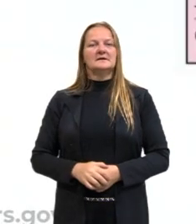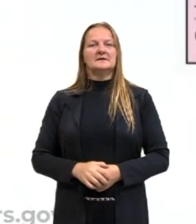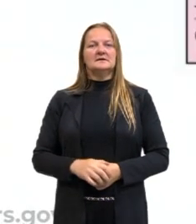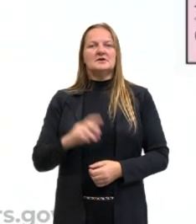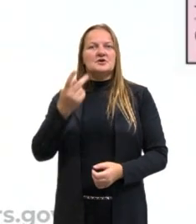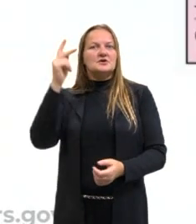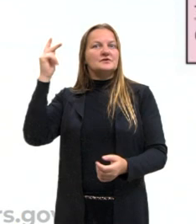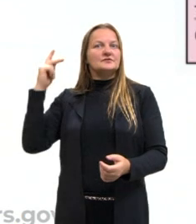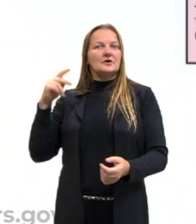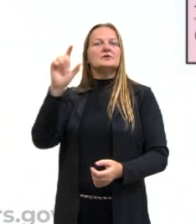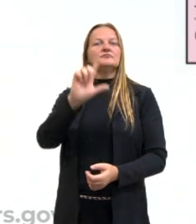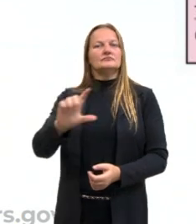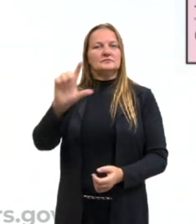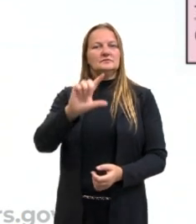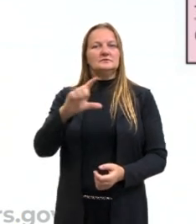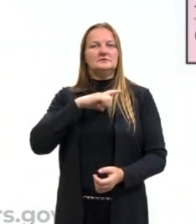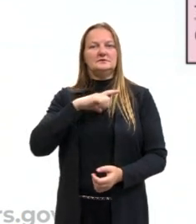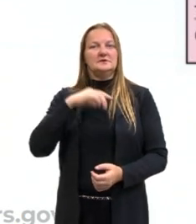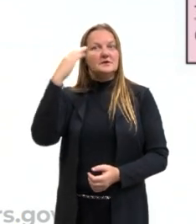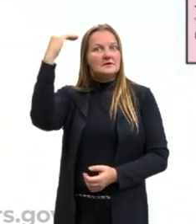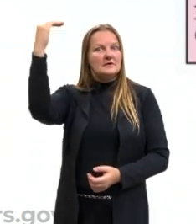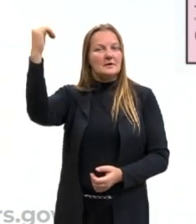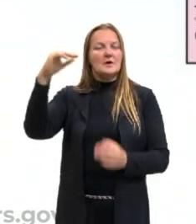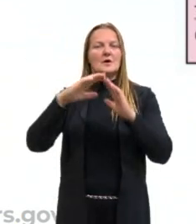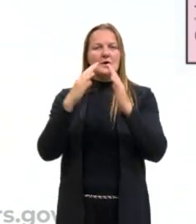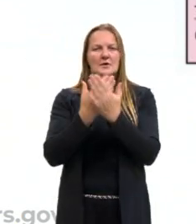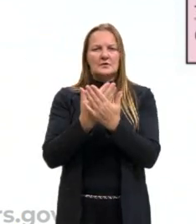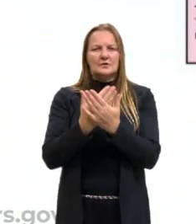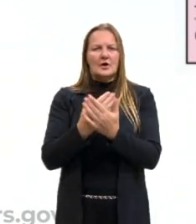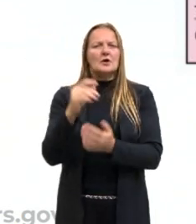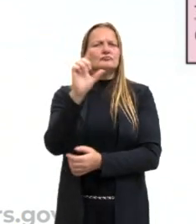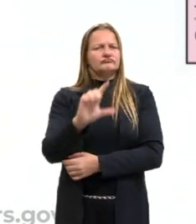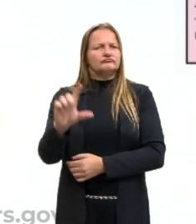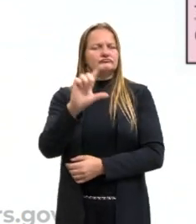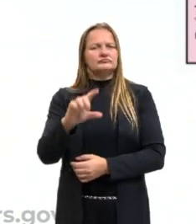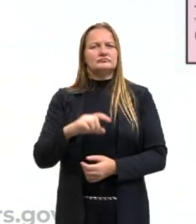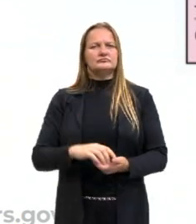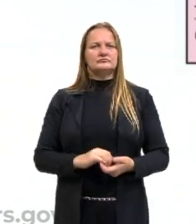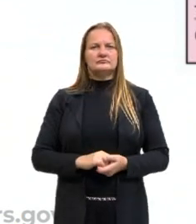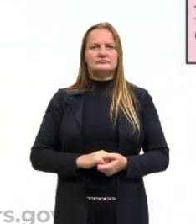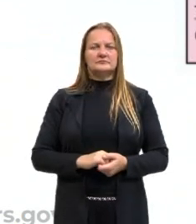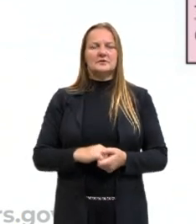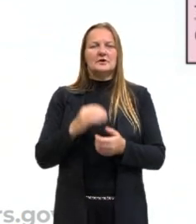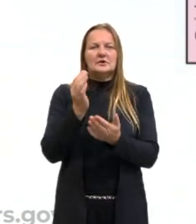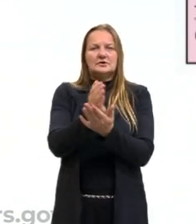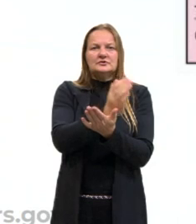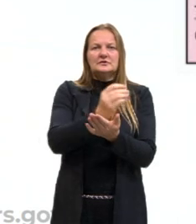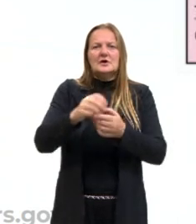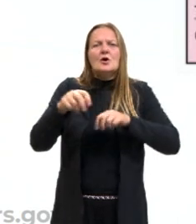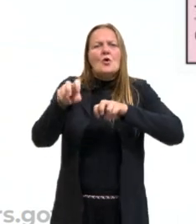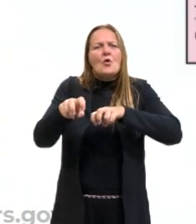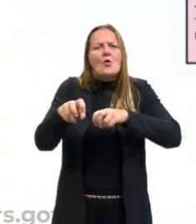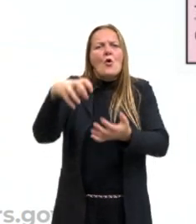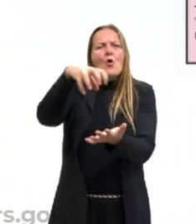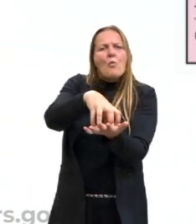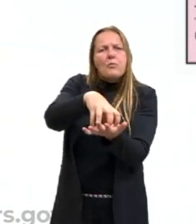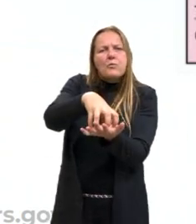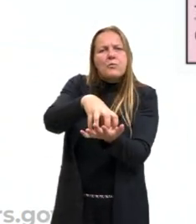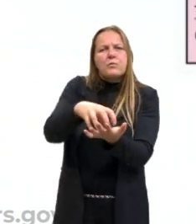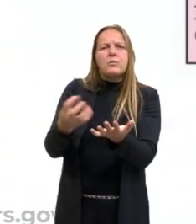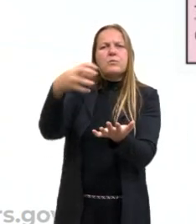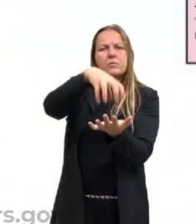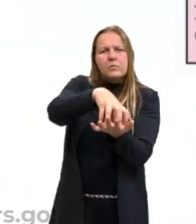linha da história da literatura onde nós temos as famosas escolas literárias onde a gente divide era Colonial porque era Colonial